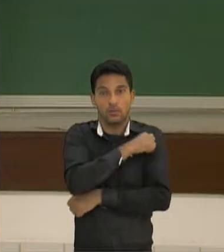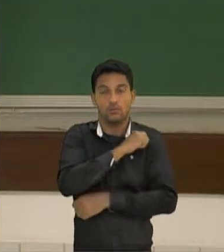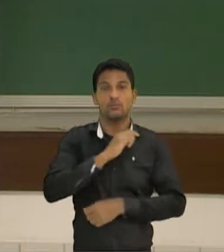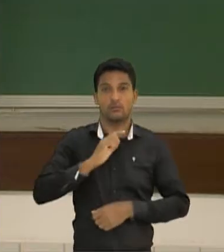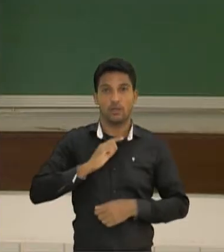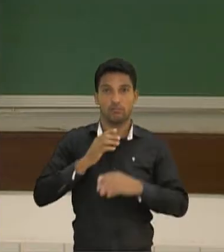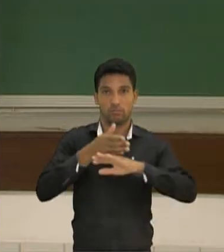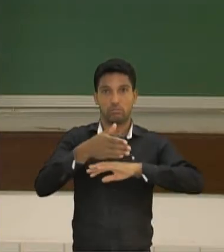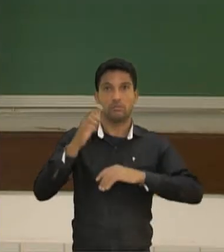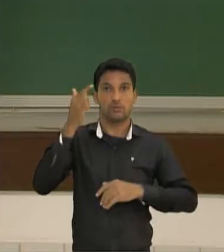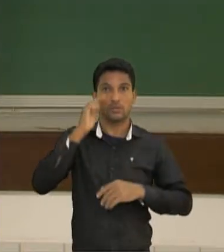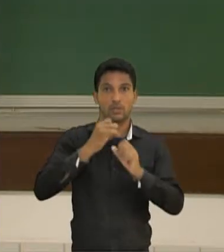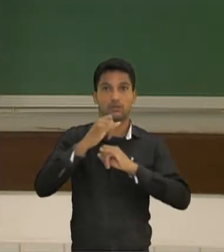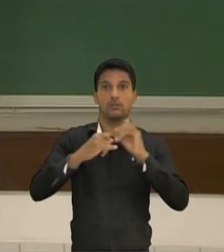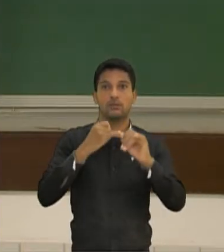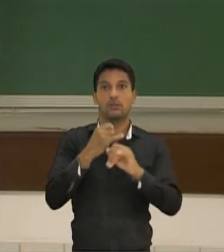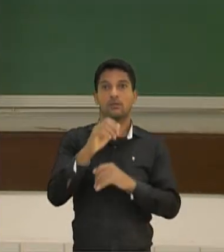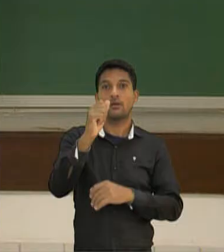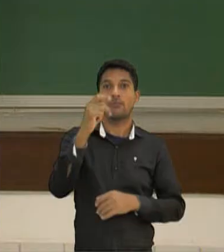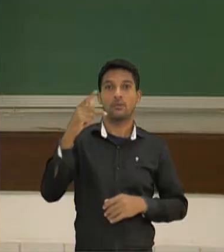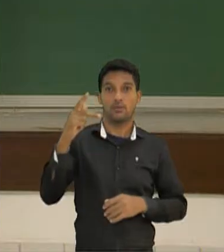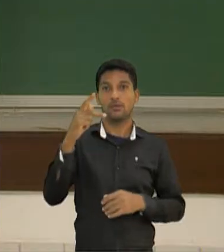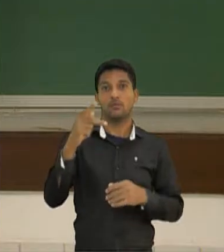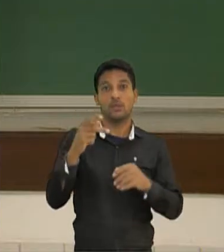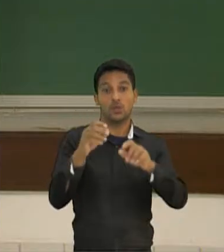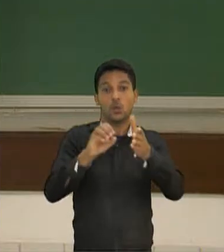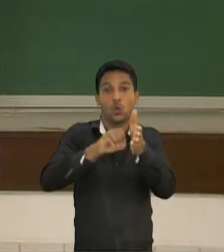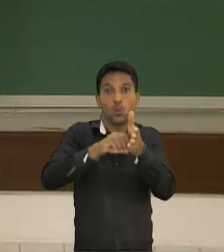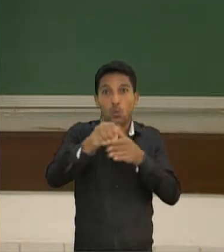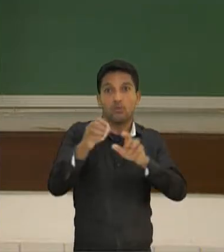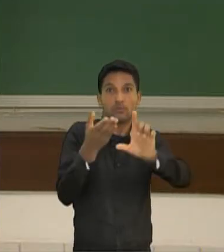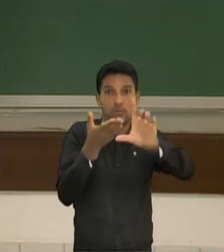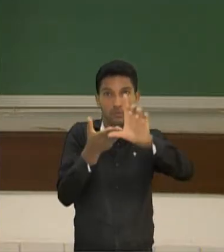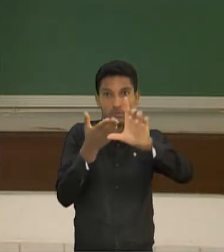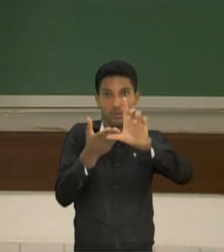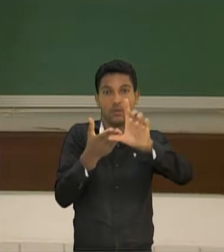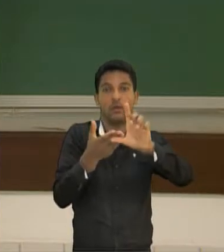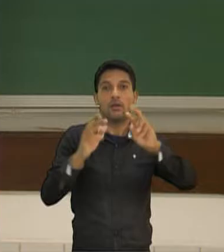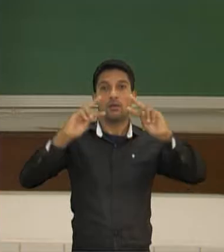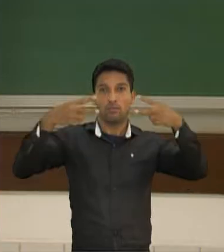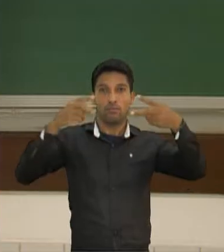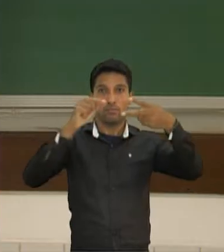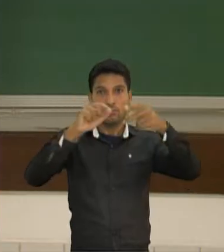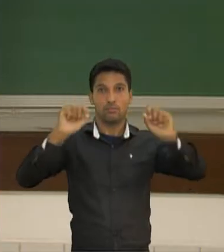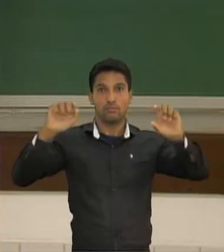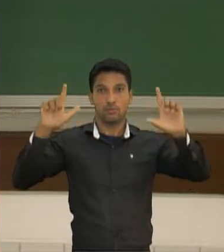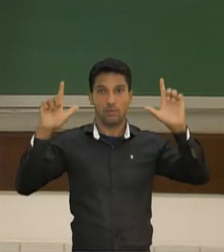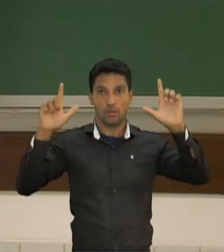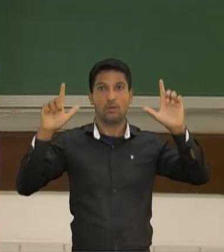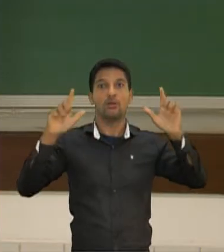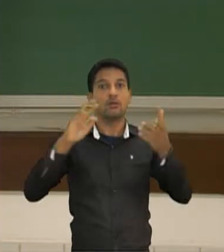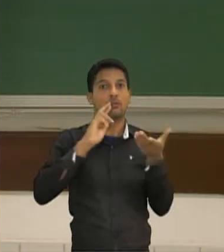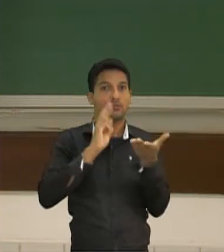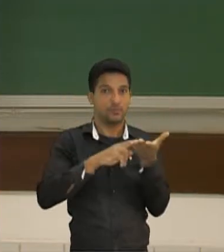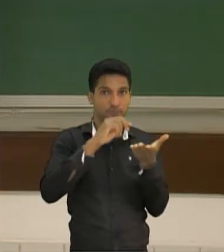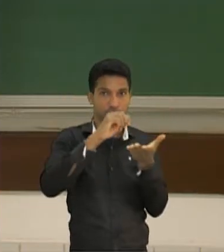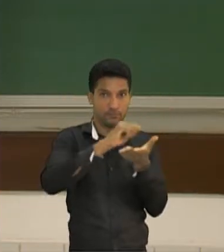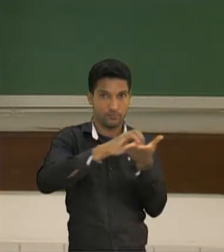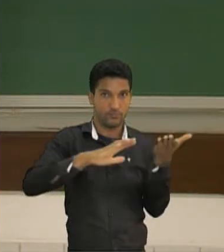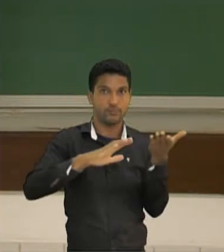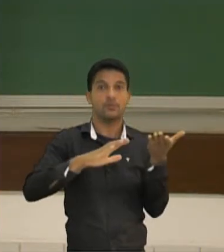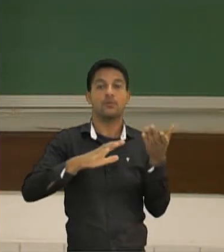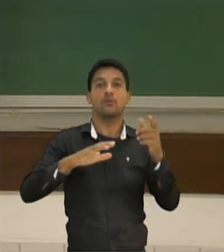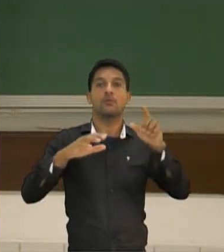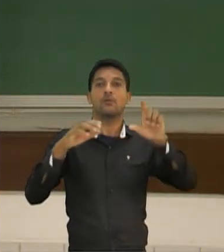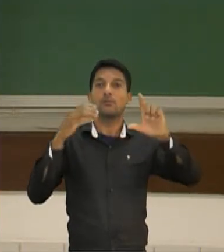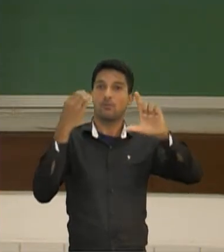Google Classroom para responder ao formulário de questões e clicar no link, né, para garantir a presença de vocês, tendo em vista que o ano letivo ainda